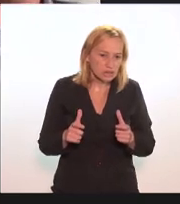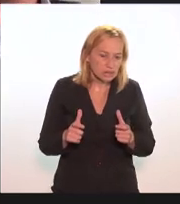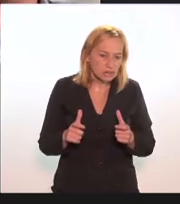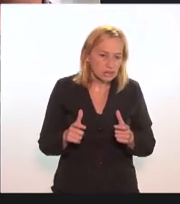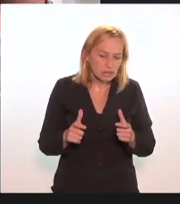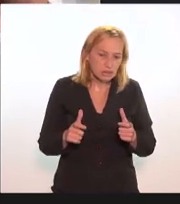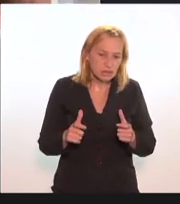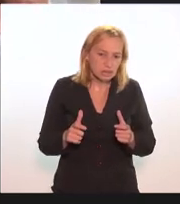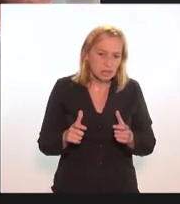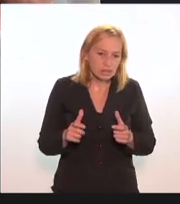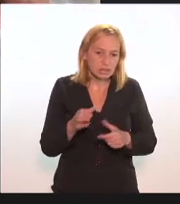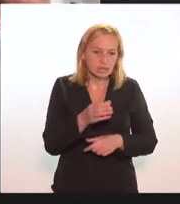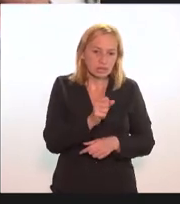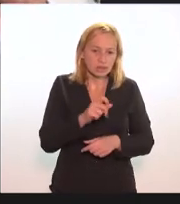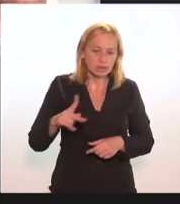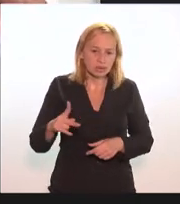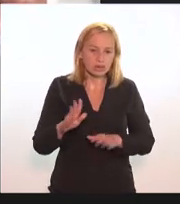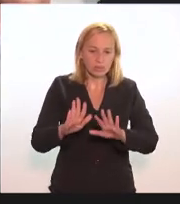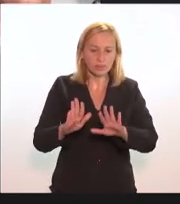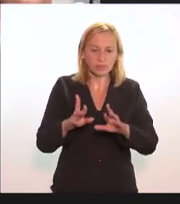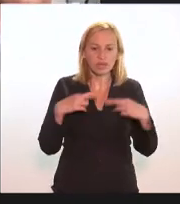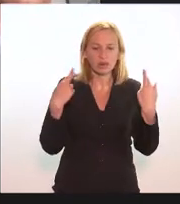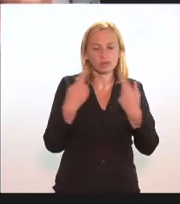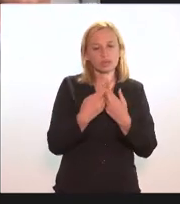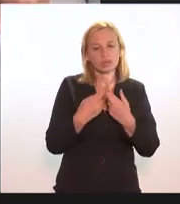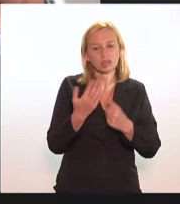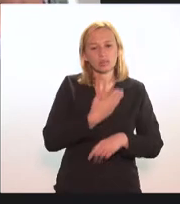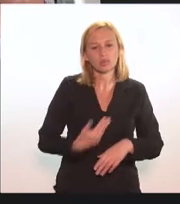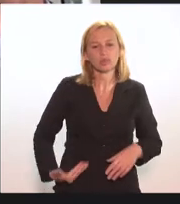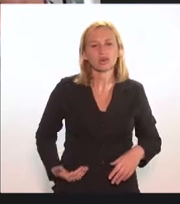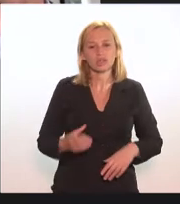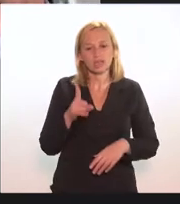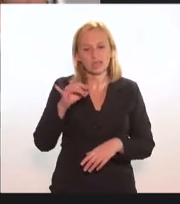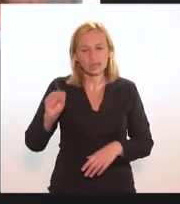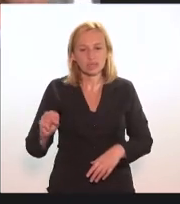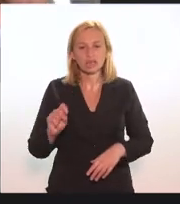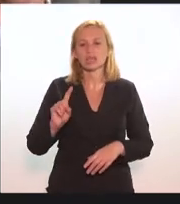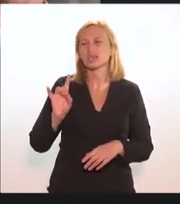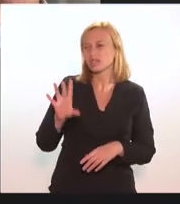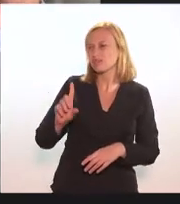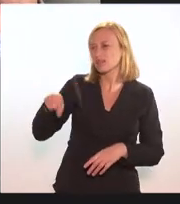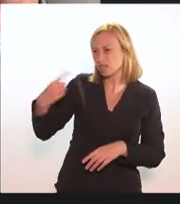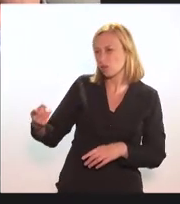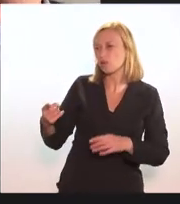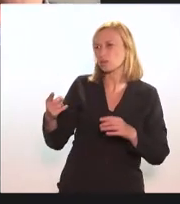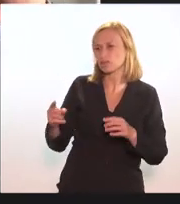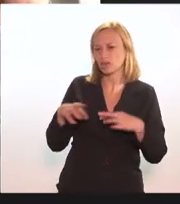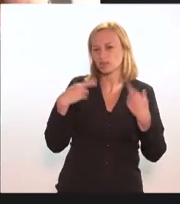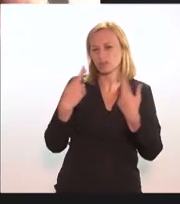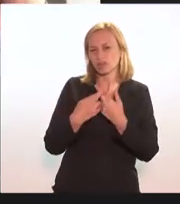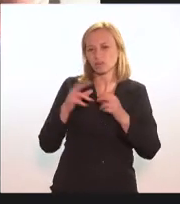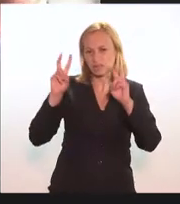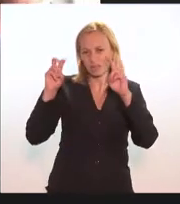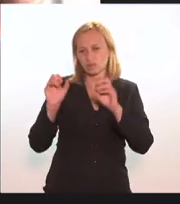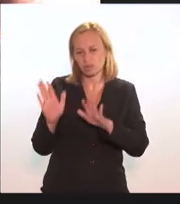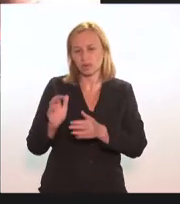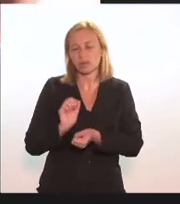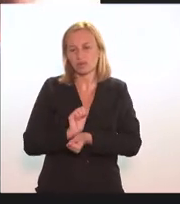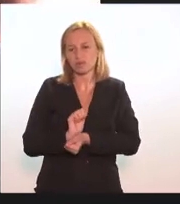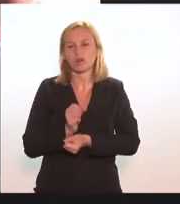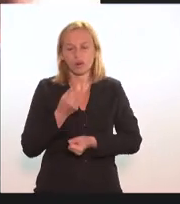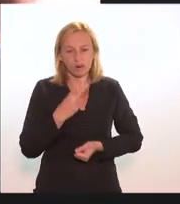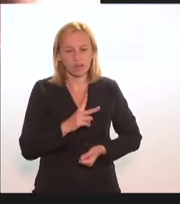pode tentar fazer. A audiência pública não é sobre a ST, vai ter uma audiência só sobre isso, por favor.